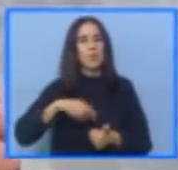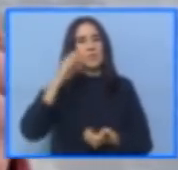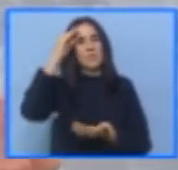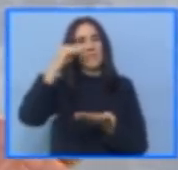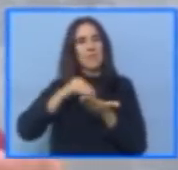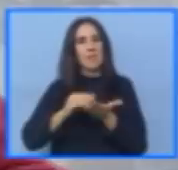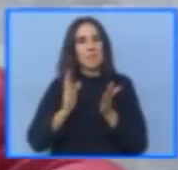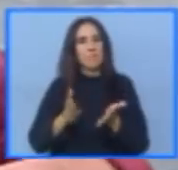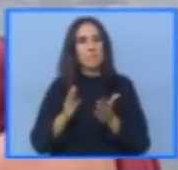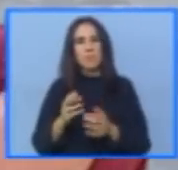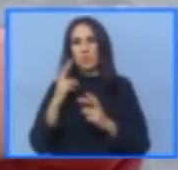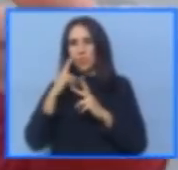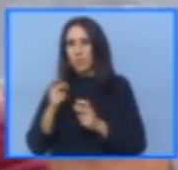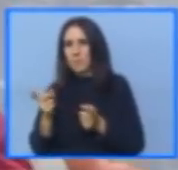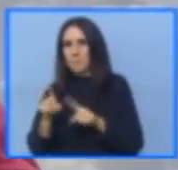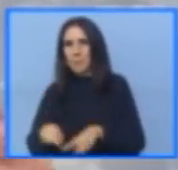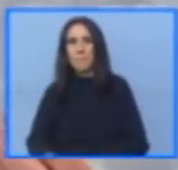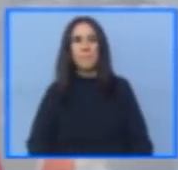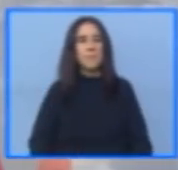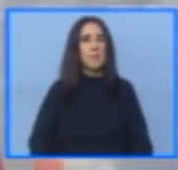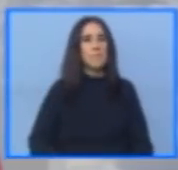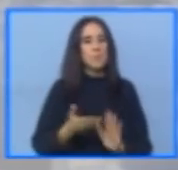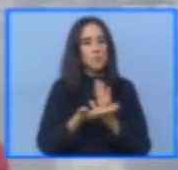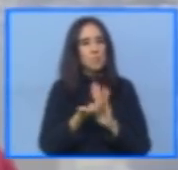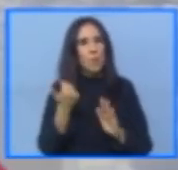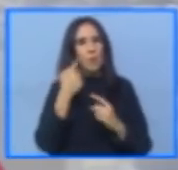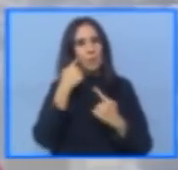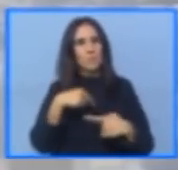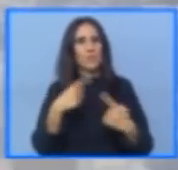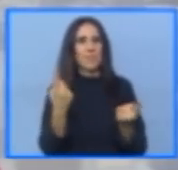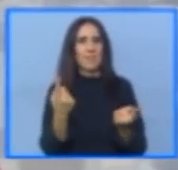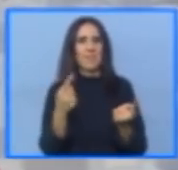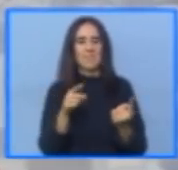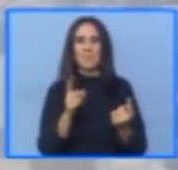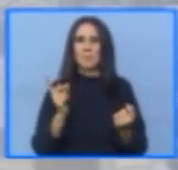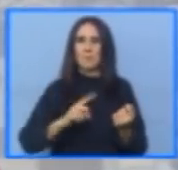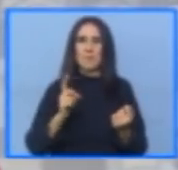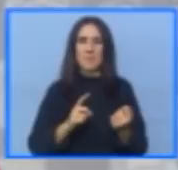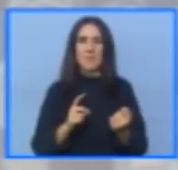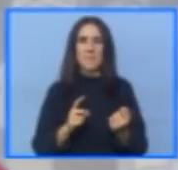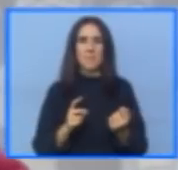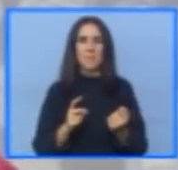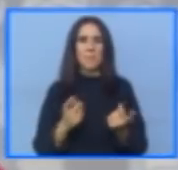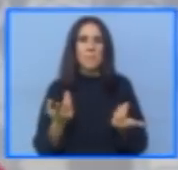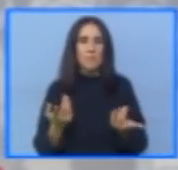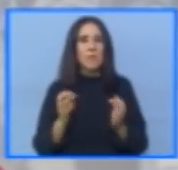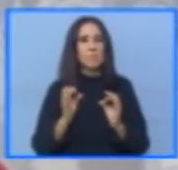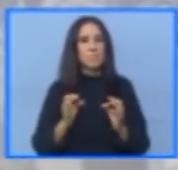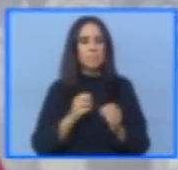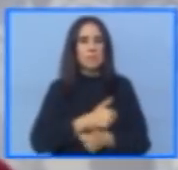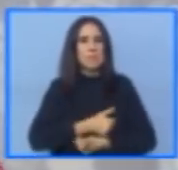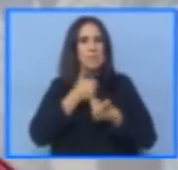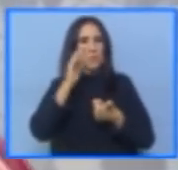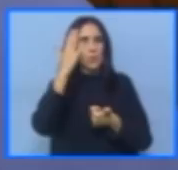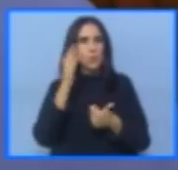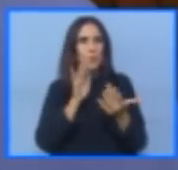inventar, de o criar, mas de o desvelar, de o mostrar. E isso a gente vejo muitas vezes como parte de uma grande cidade, no